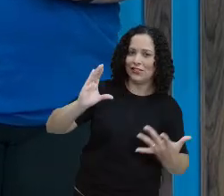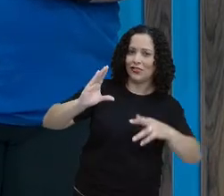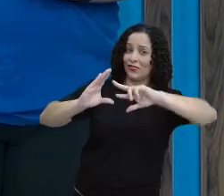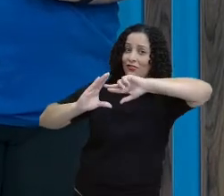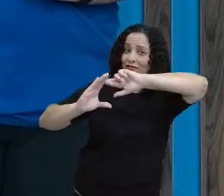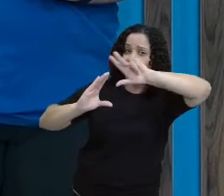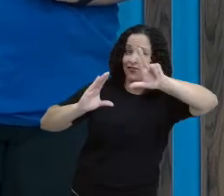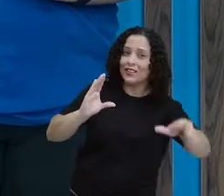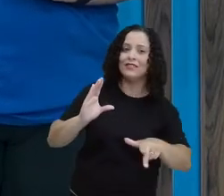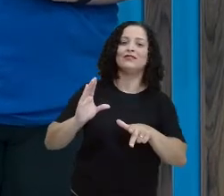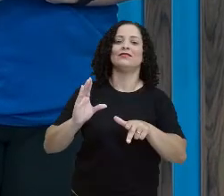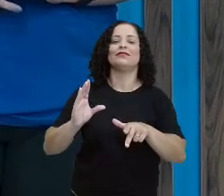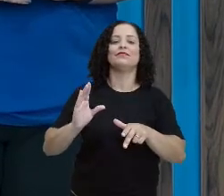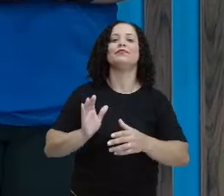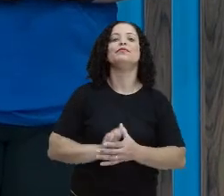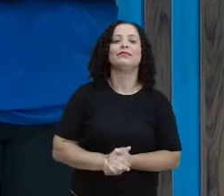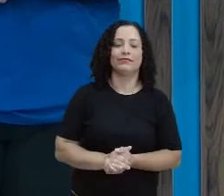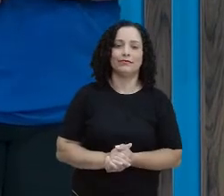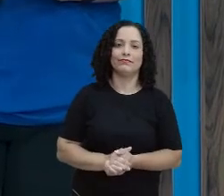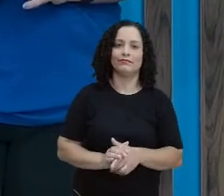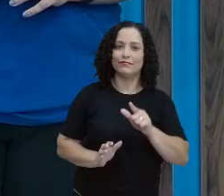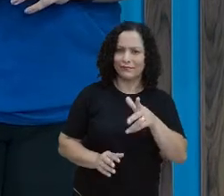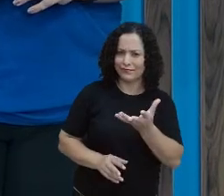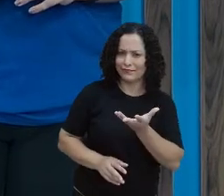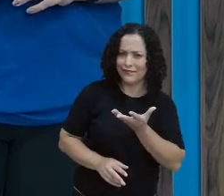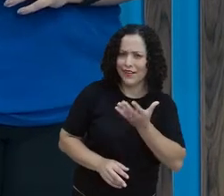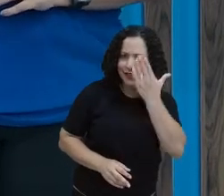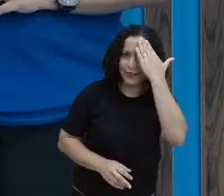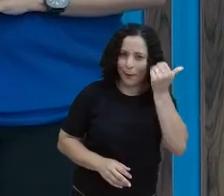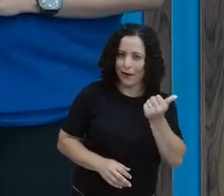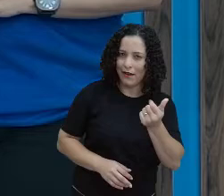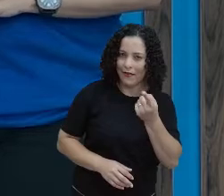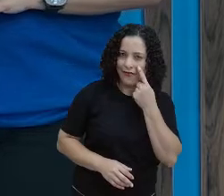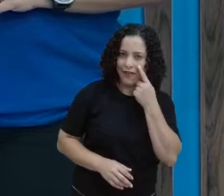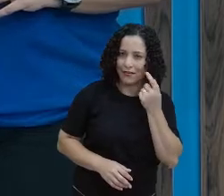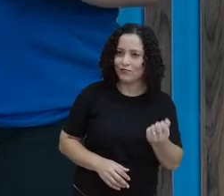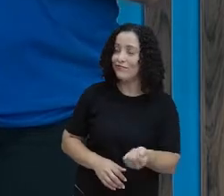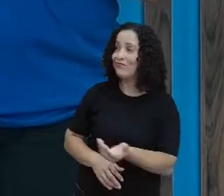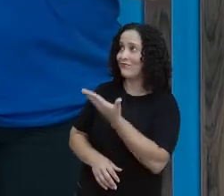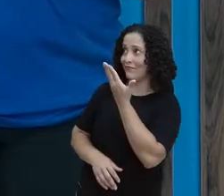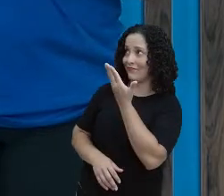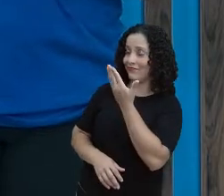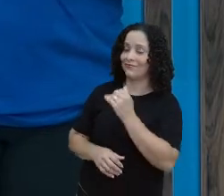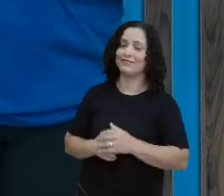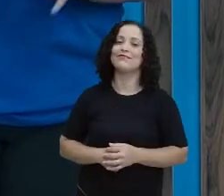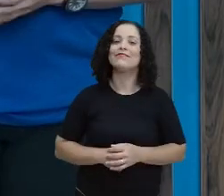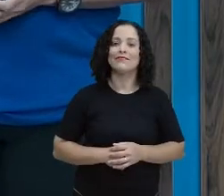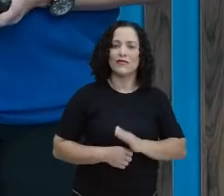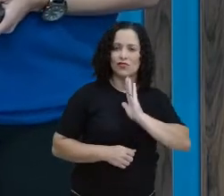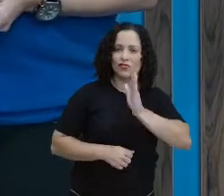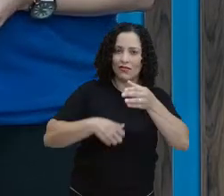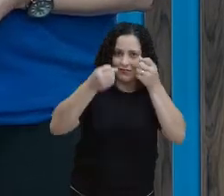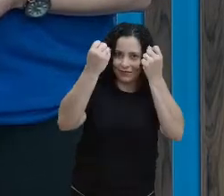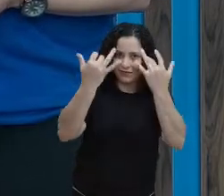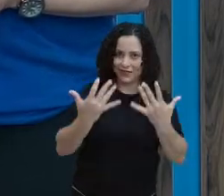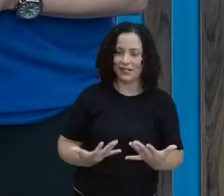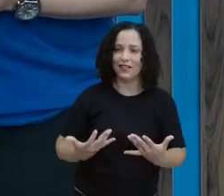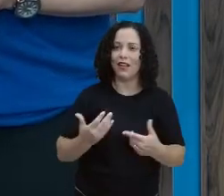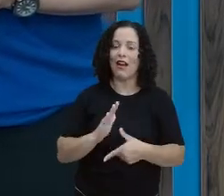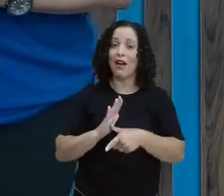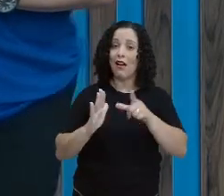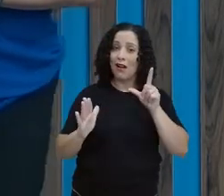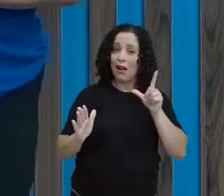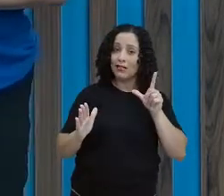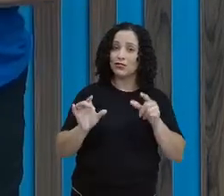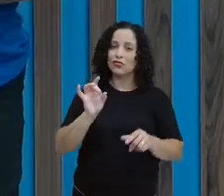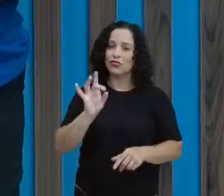características em alguns organismos. Quer saber como? A gente vai ver já já como é que é isso. Mas antes, ó, só